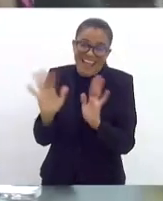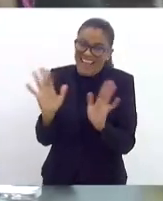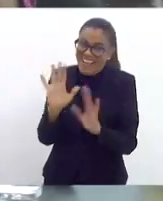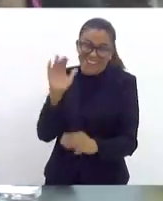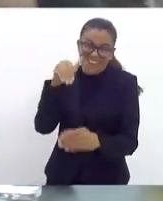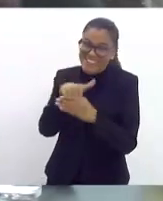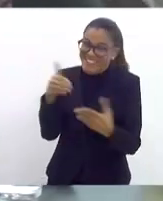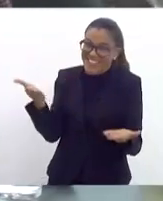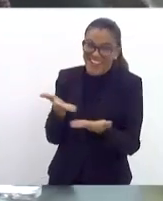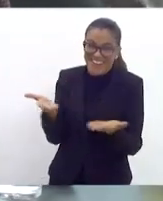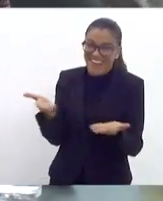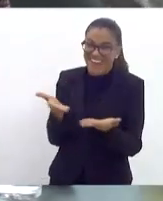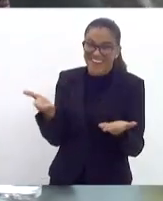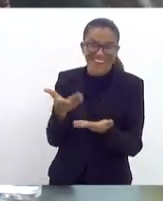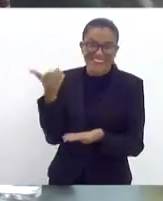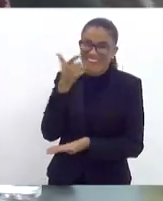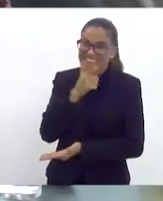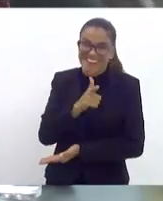agora